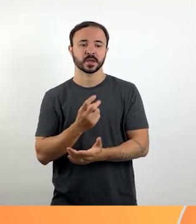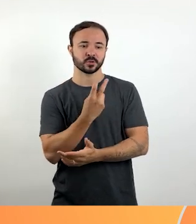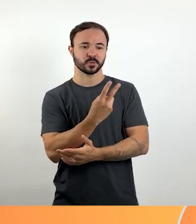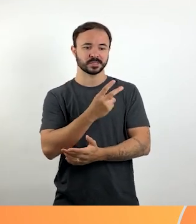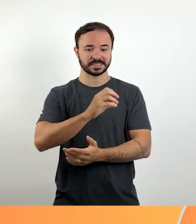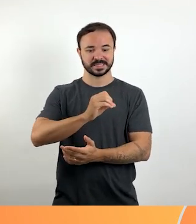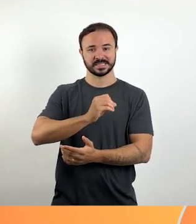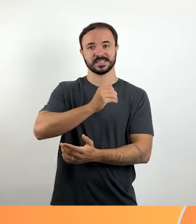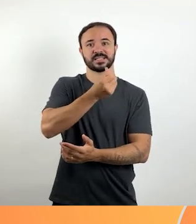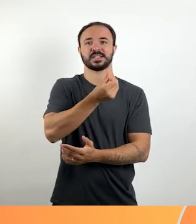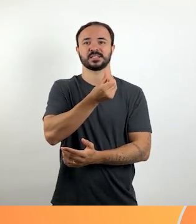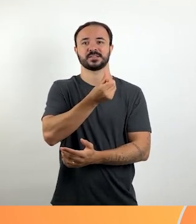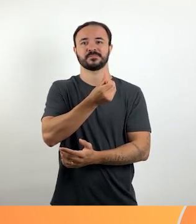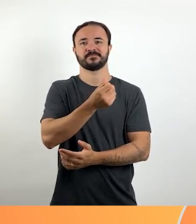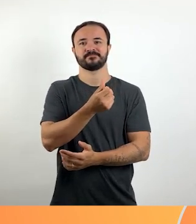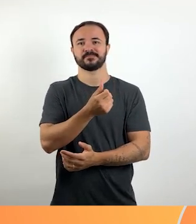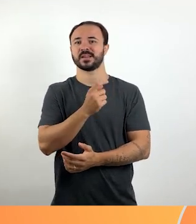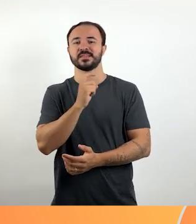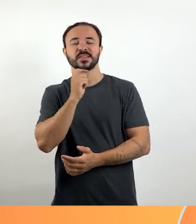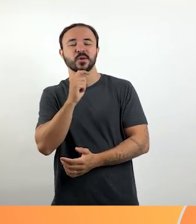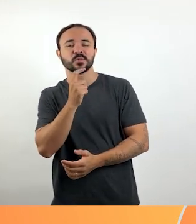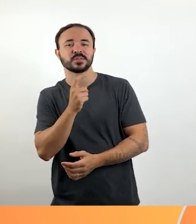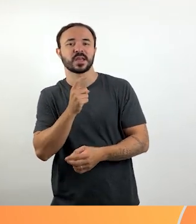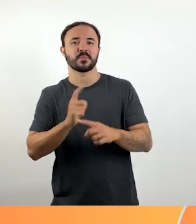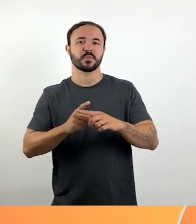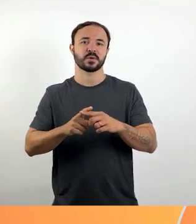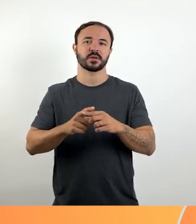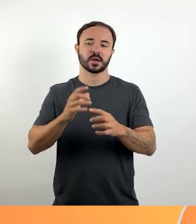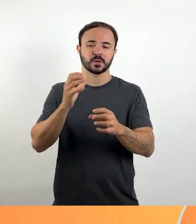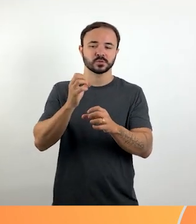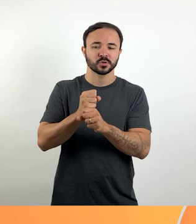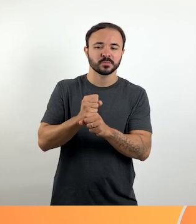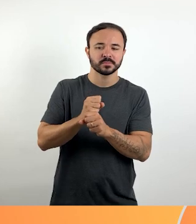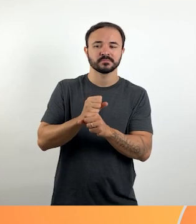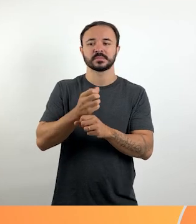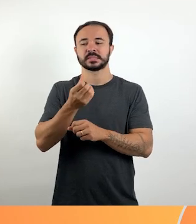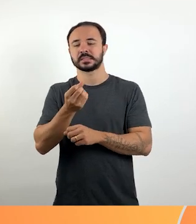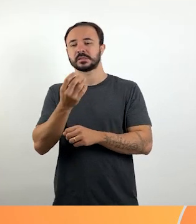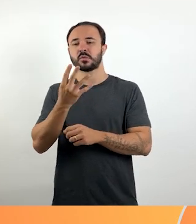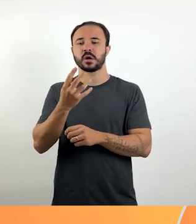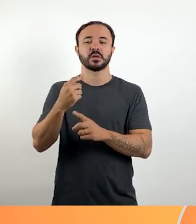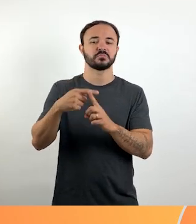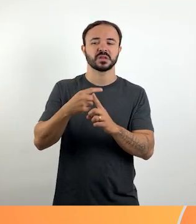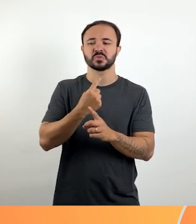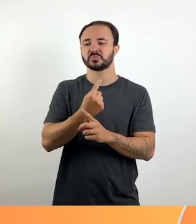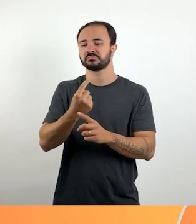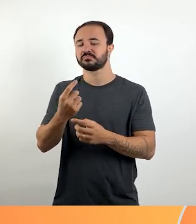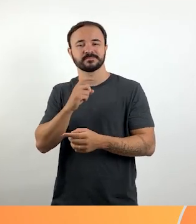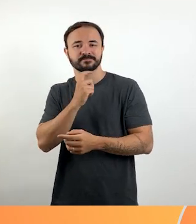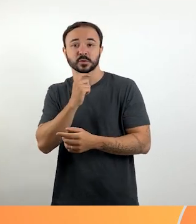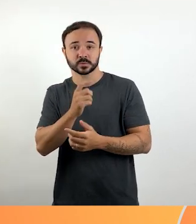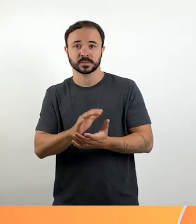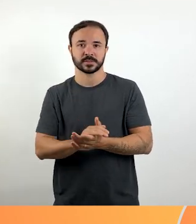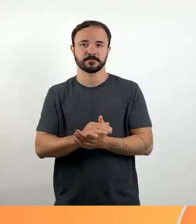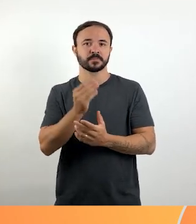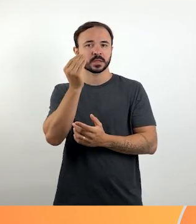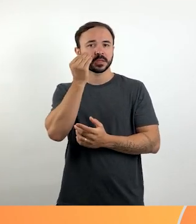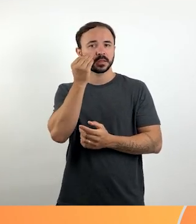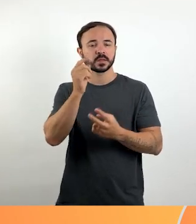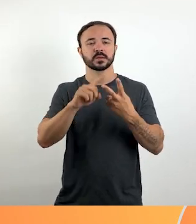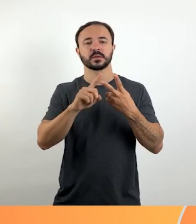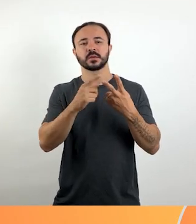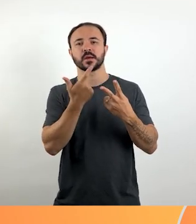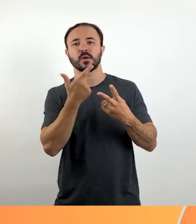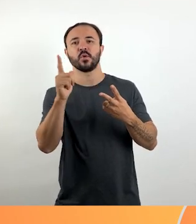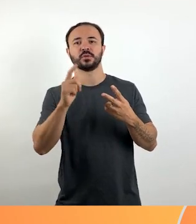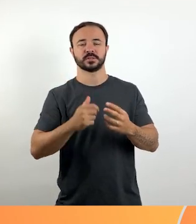viu que não deu certo, né? Ficou 64, 1, 1 e 1. Então, vamos tentar com essa outra,